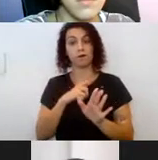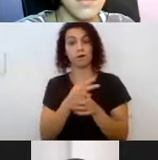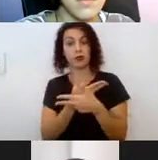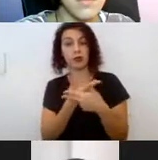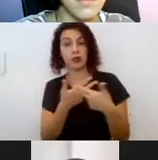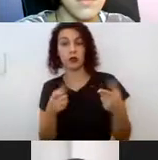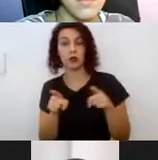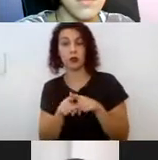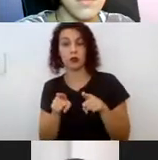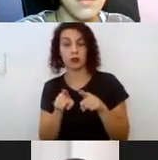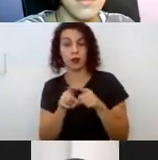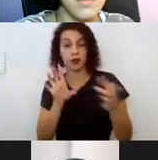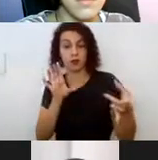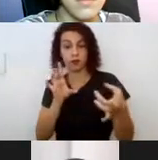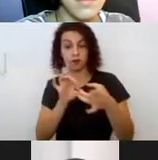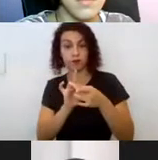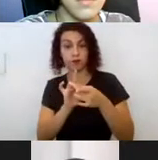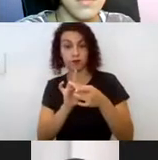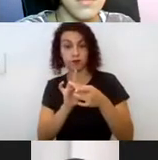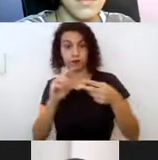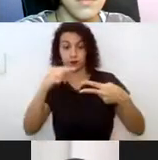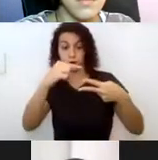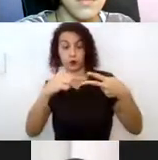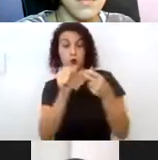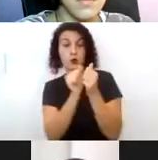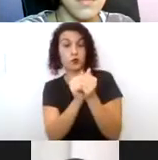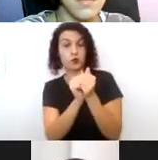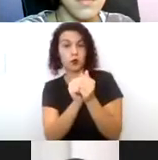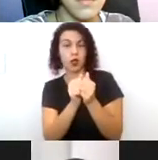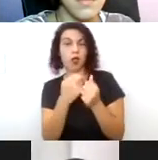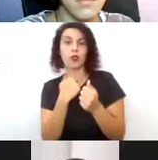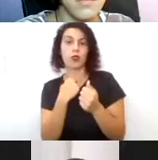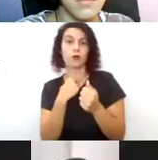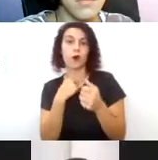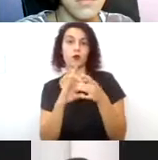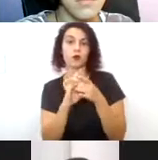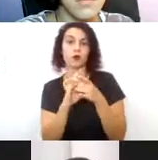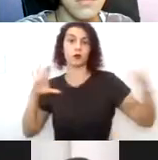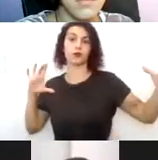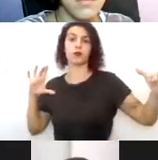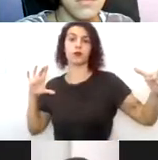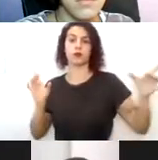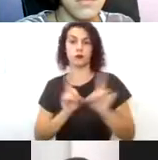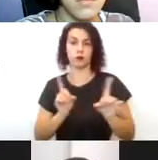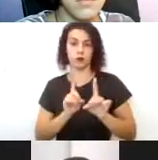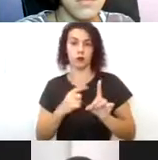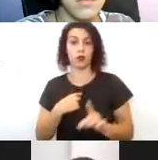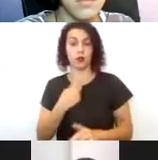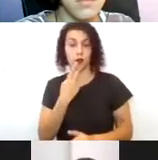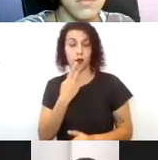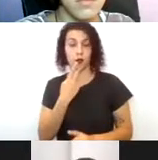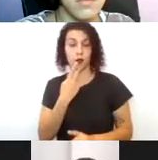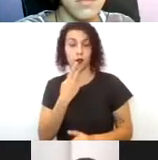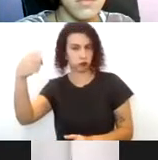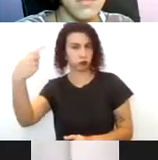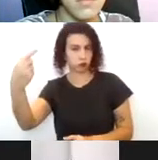submetidas que estão interligadas que estão comprometidas que não dá para gente desassociar tá E aí eu vou dizer quais são essas coisas lá na